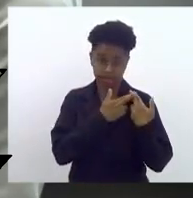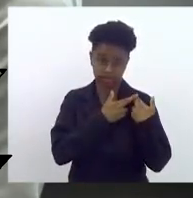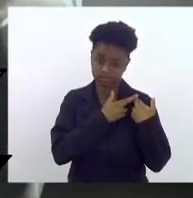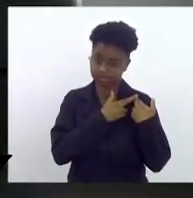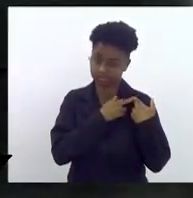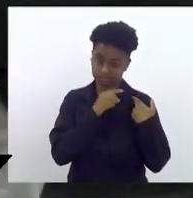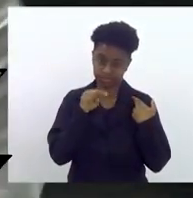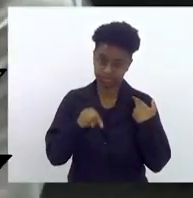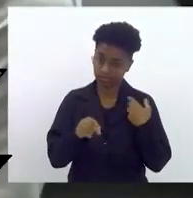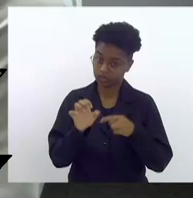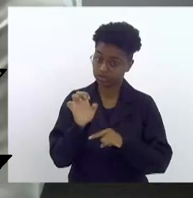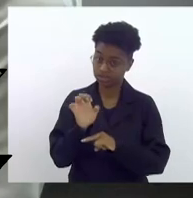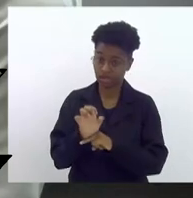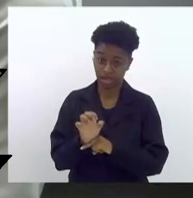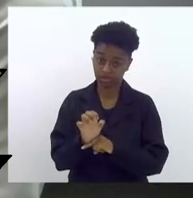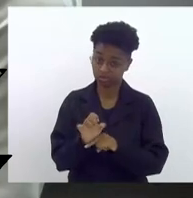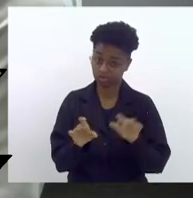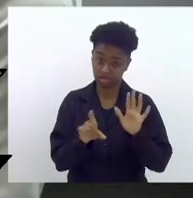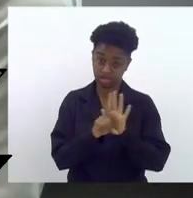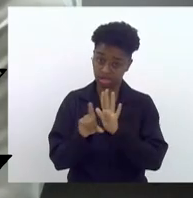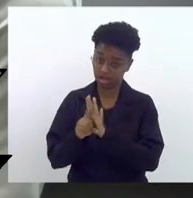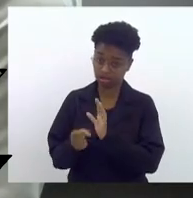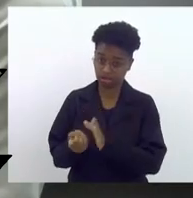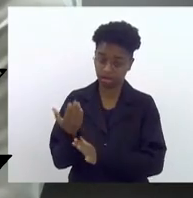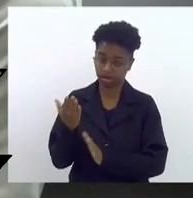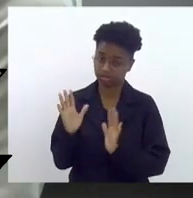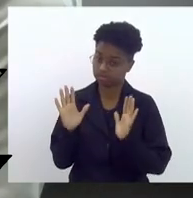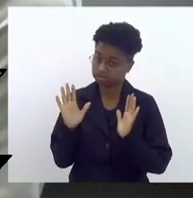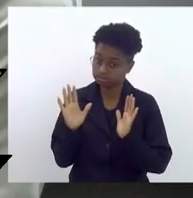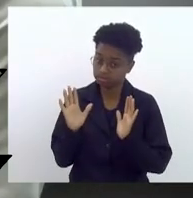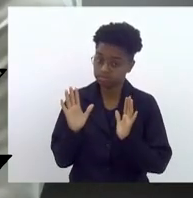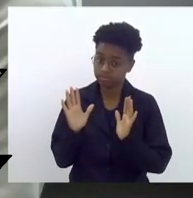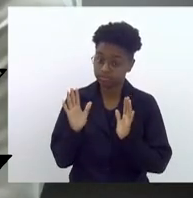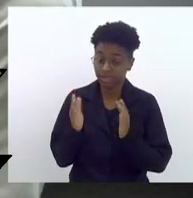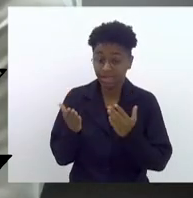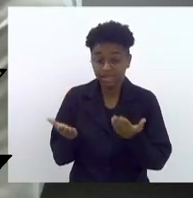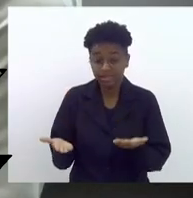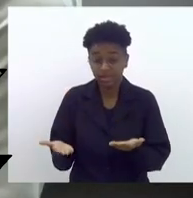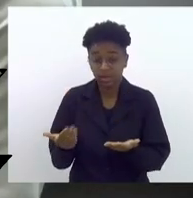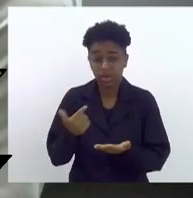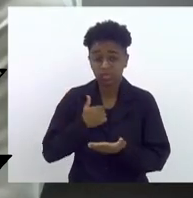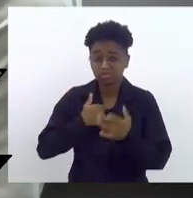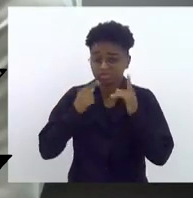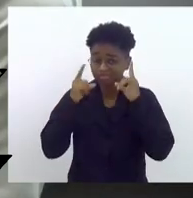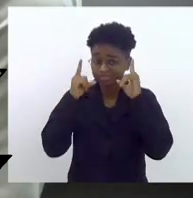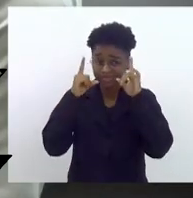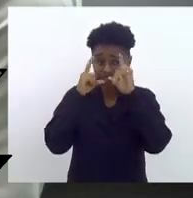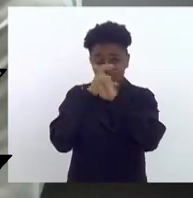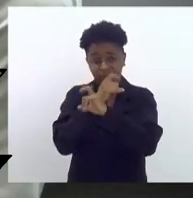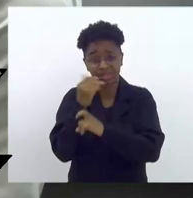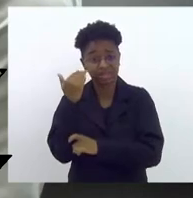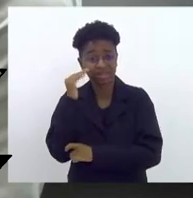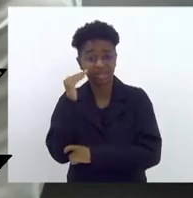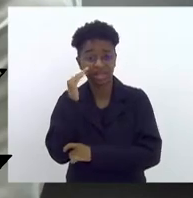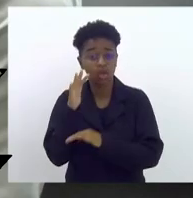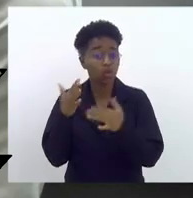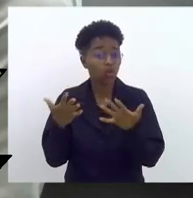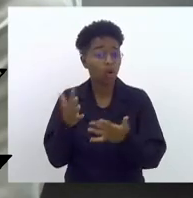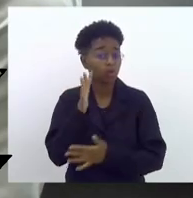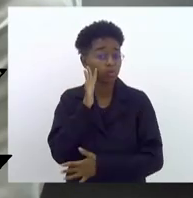do Estado legislar então eu fico com dificuldade de com a